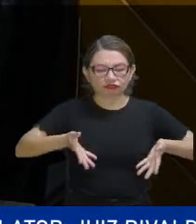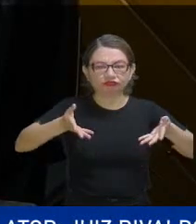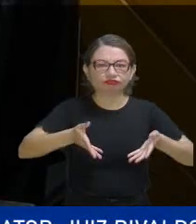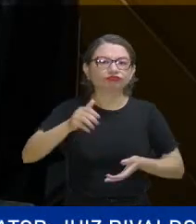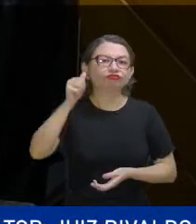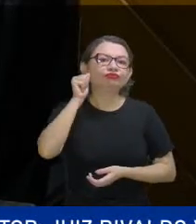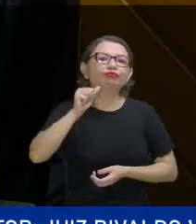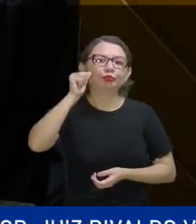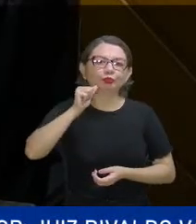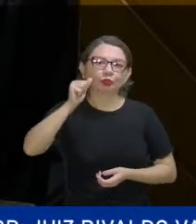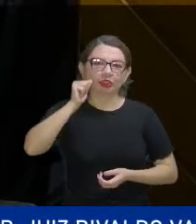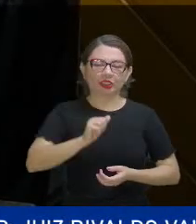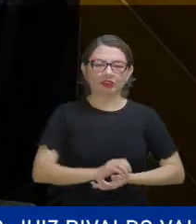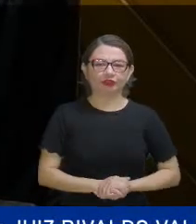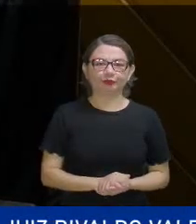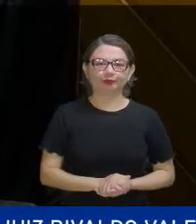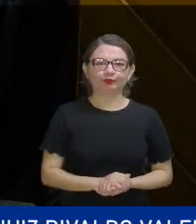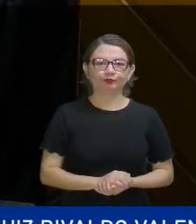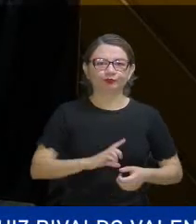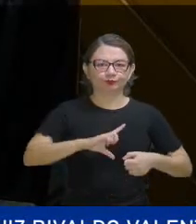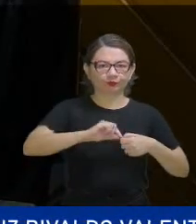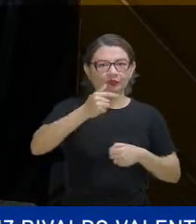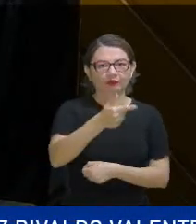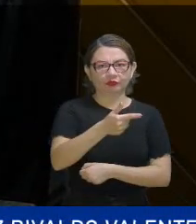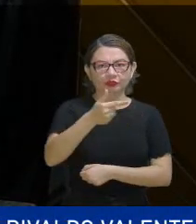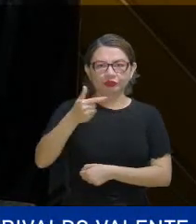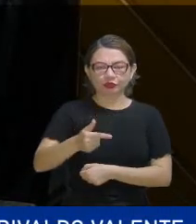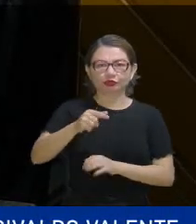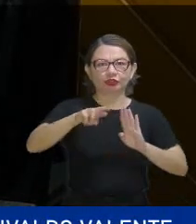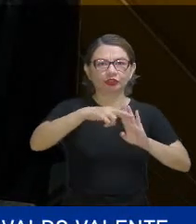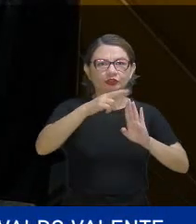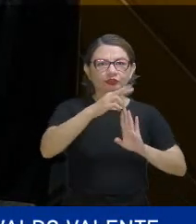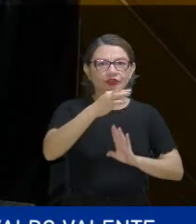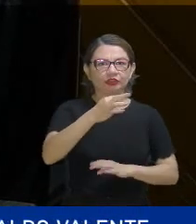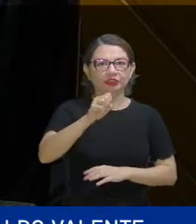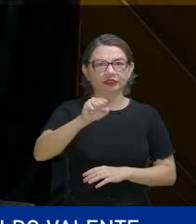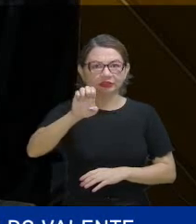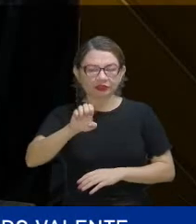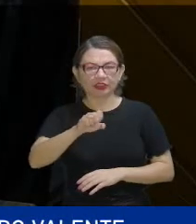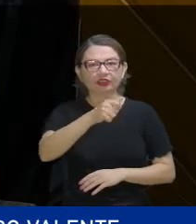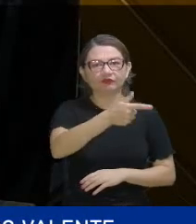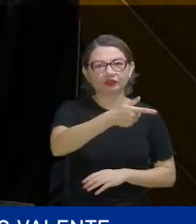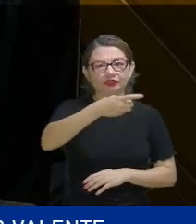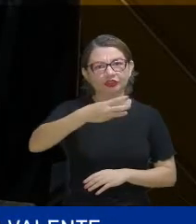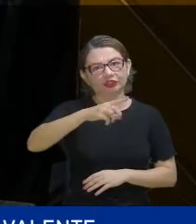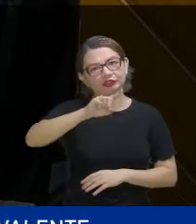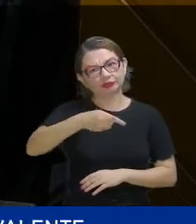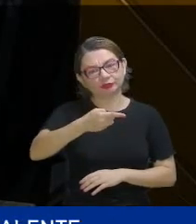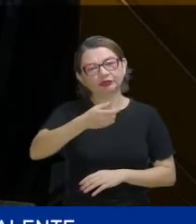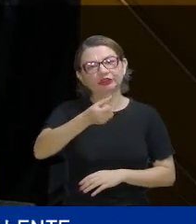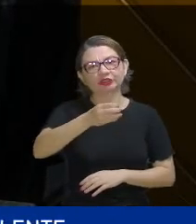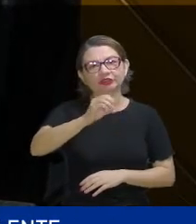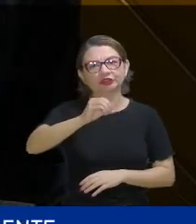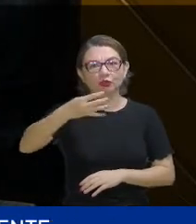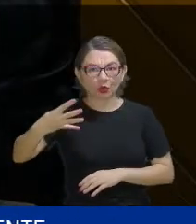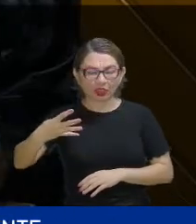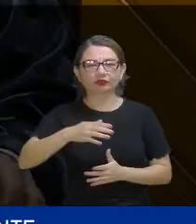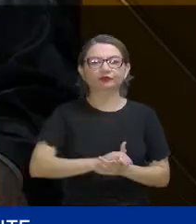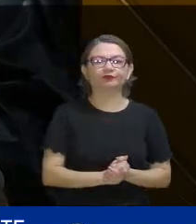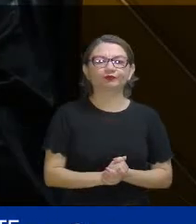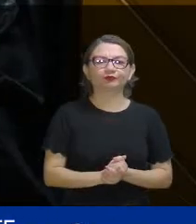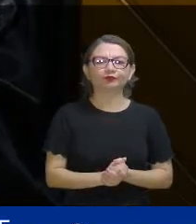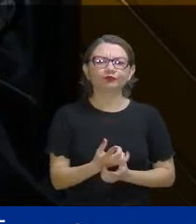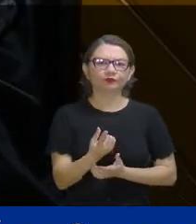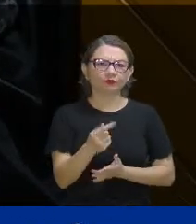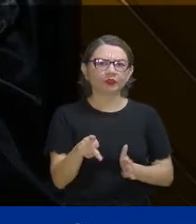no exercício, nos termos do artigo 22 da Resolução do TSE 23.604. O valor a ser